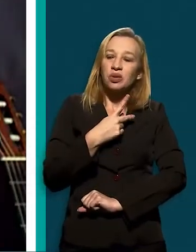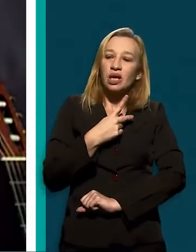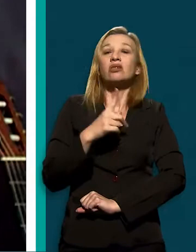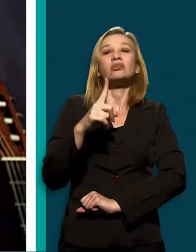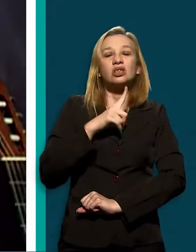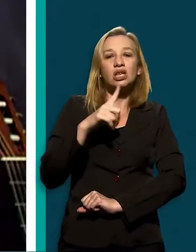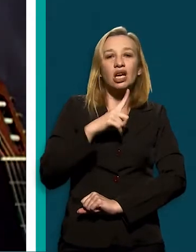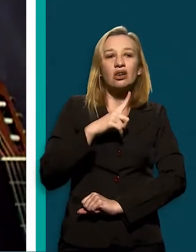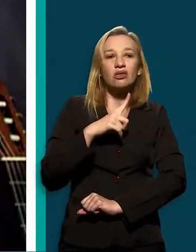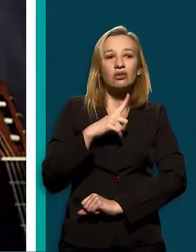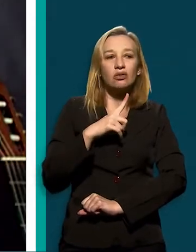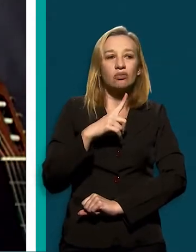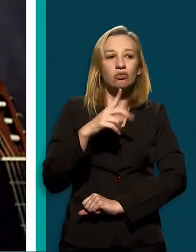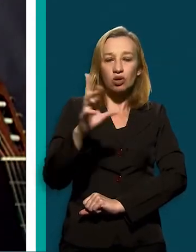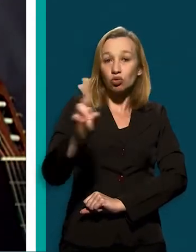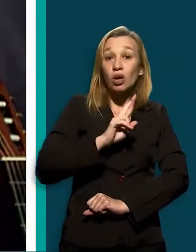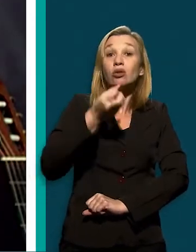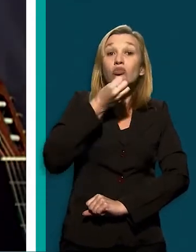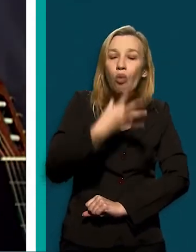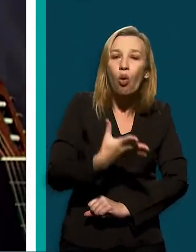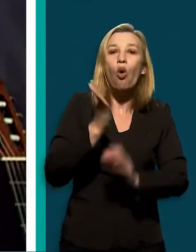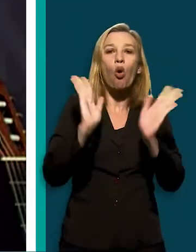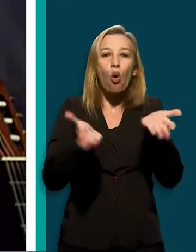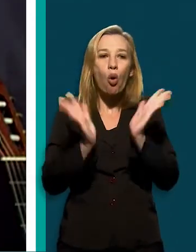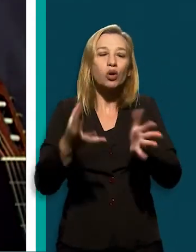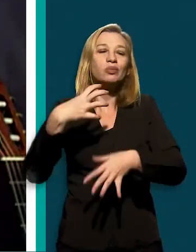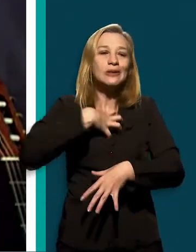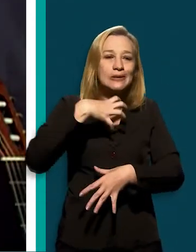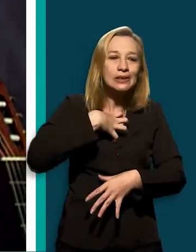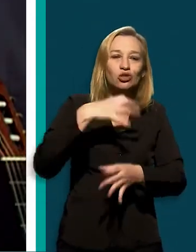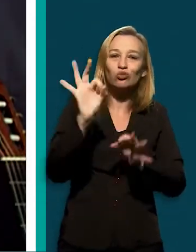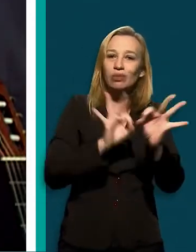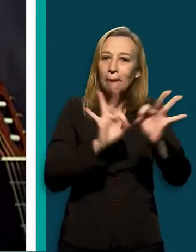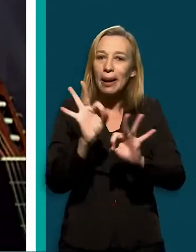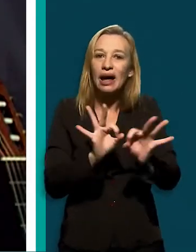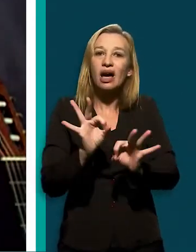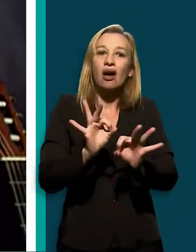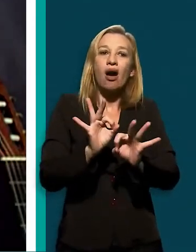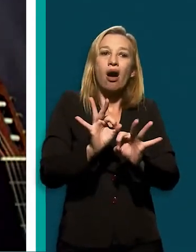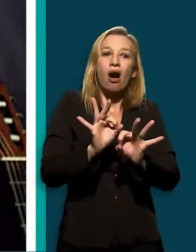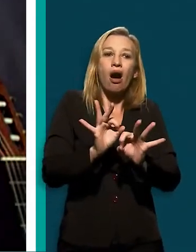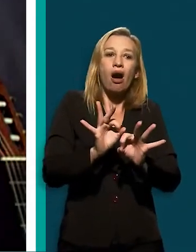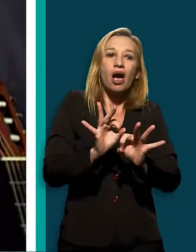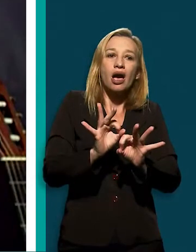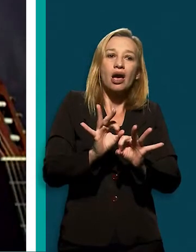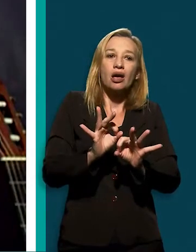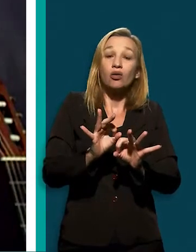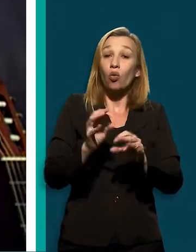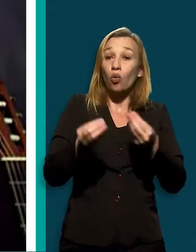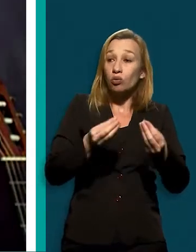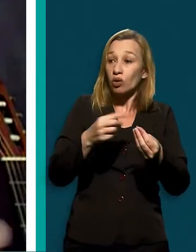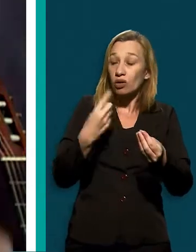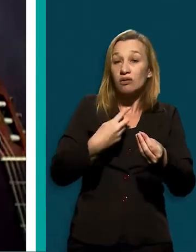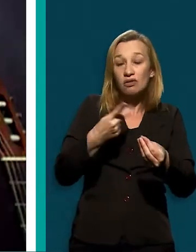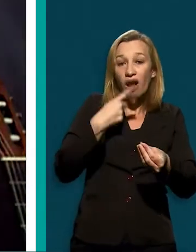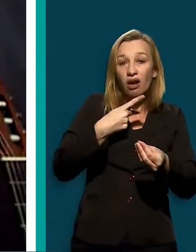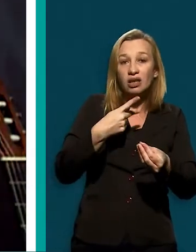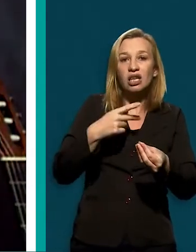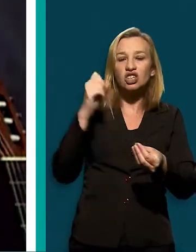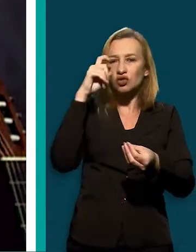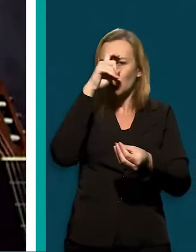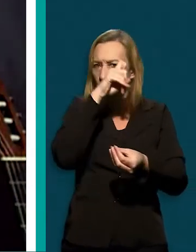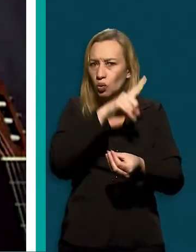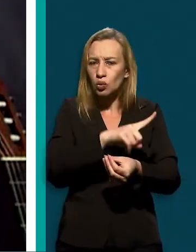que teve um retorno muito bom, porque hoje eu me sinto preparado para... como a gente está falando,